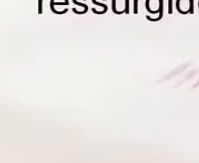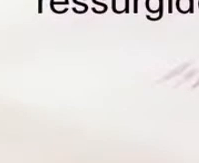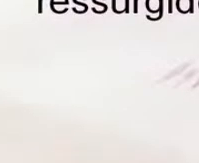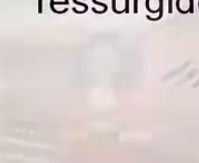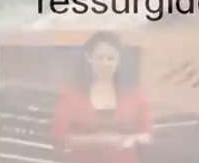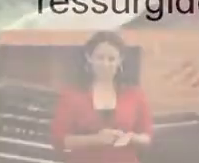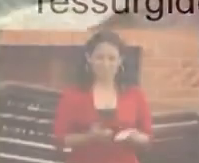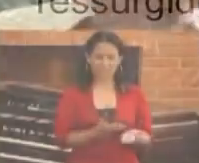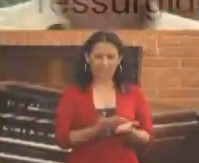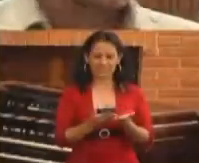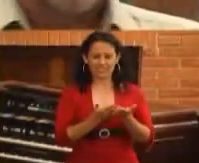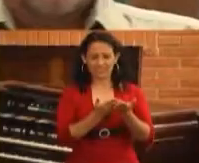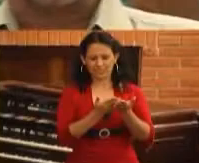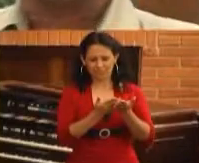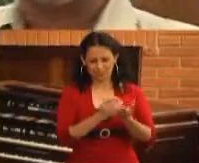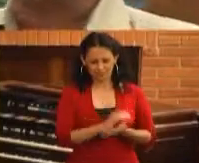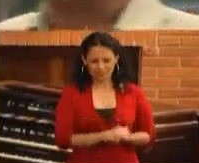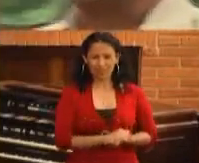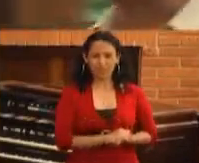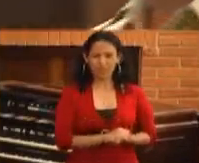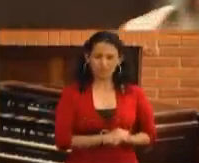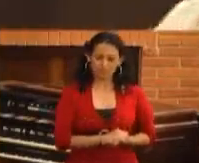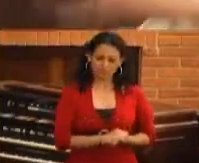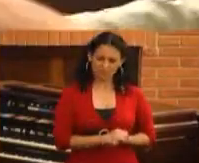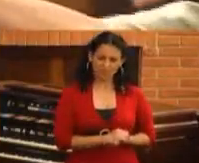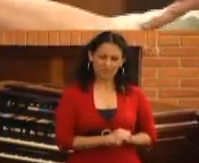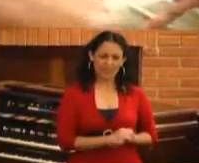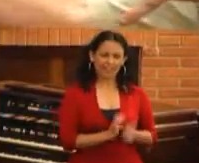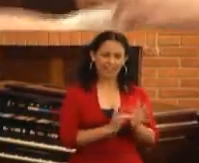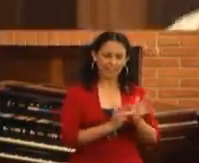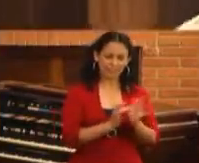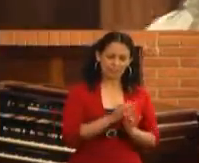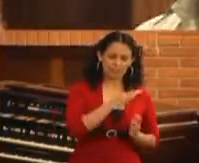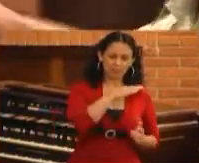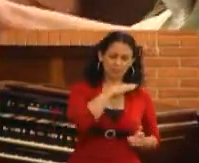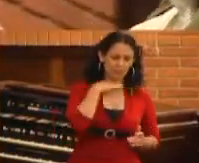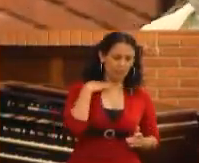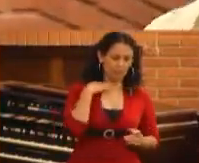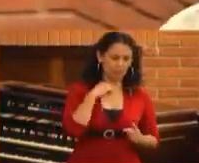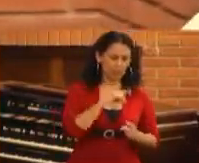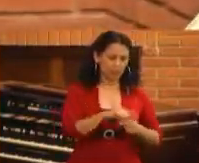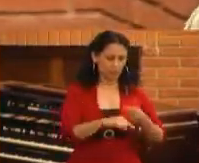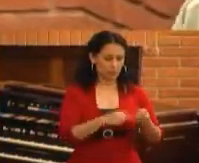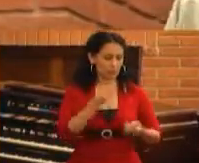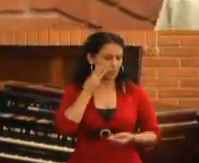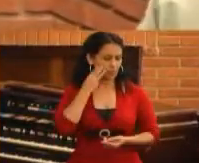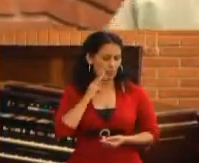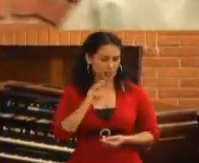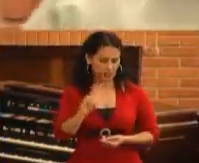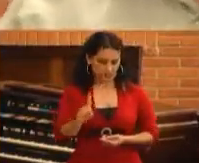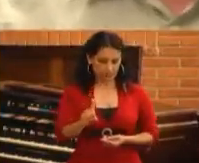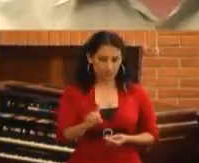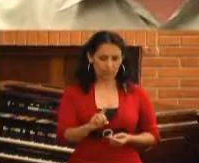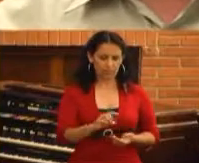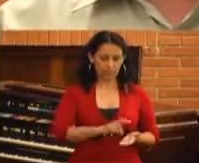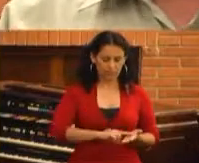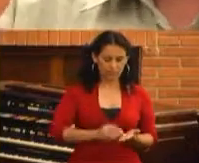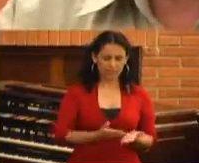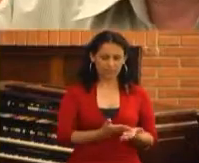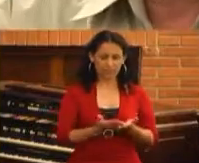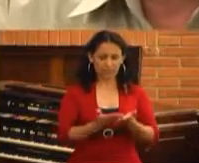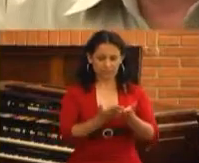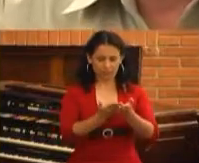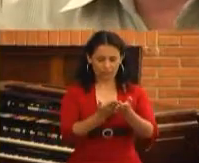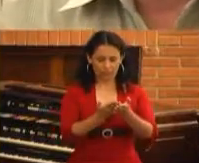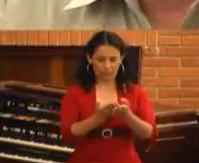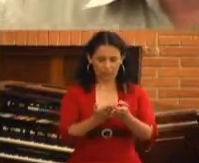ressuscitado dentre os mortos. A ressurreição é um outro poder, mas esse Jesus não exerceu. Quando